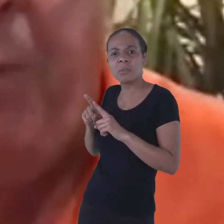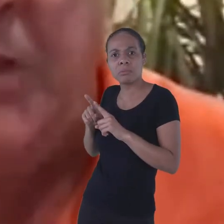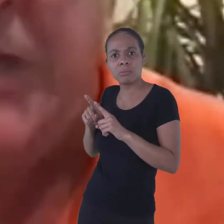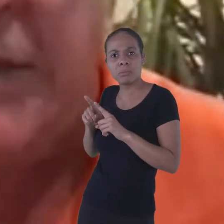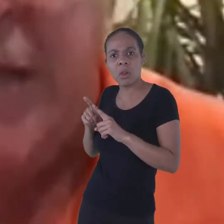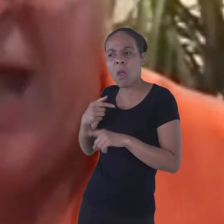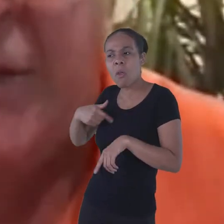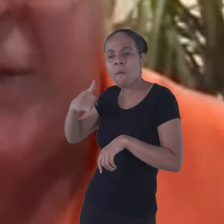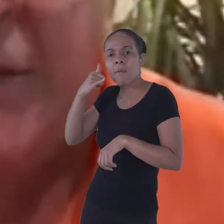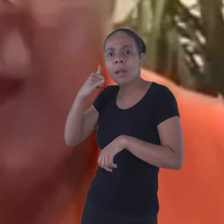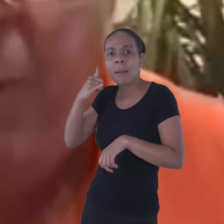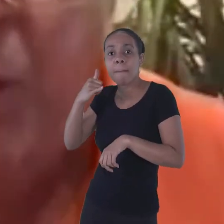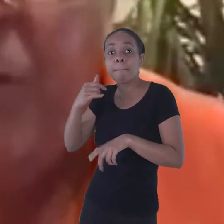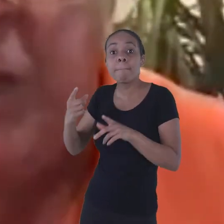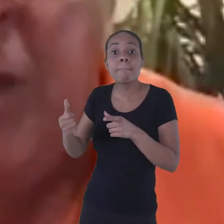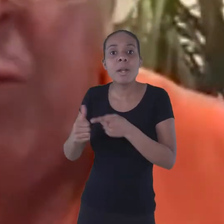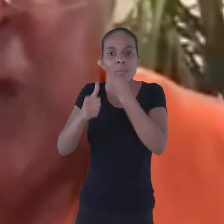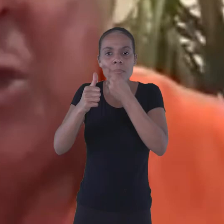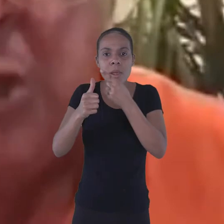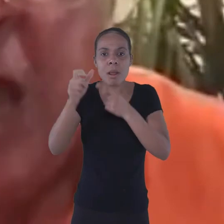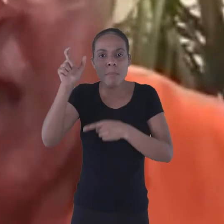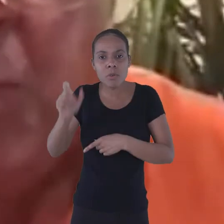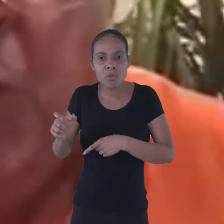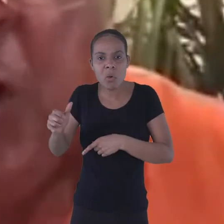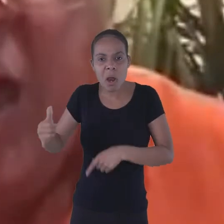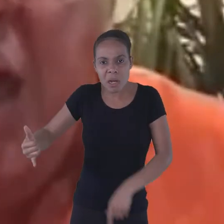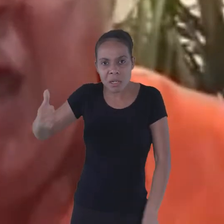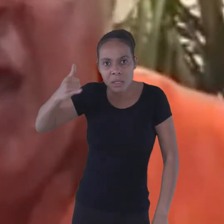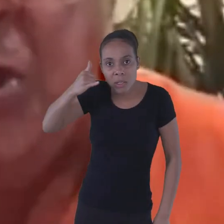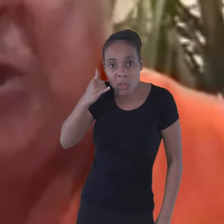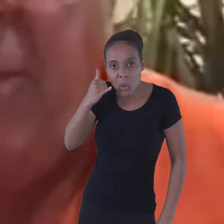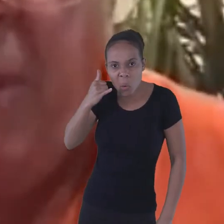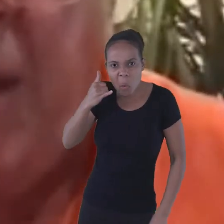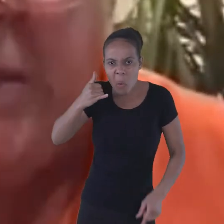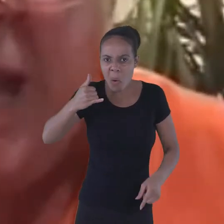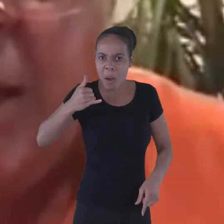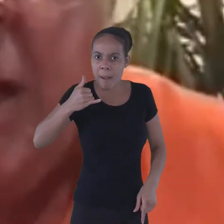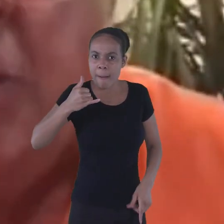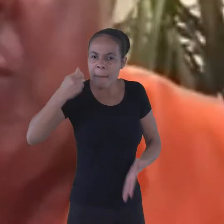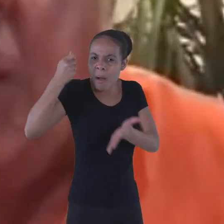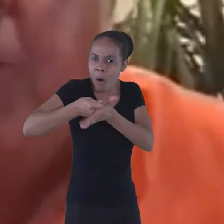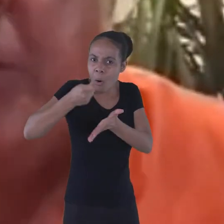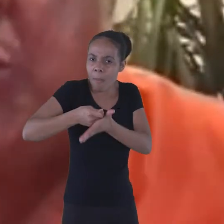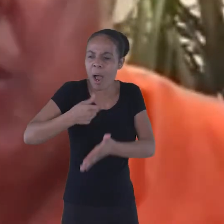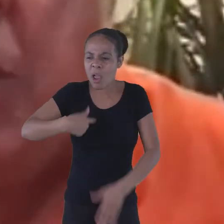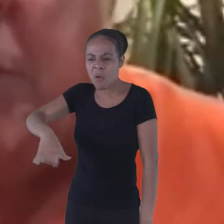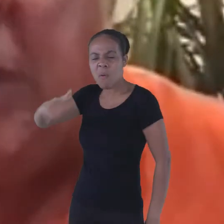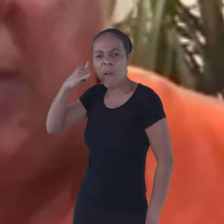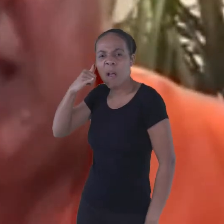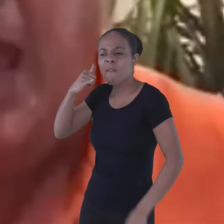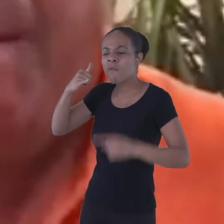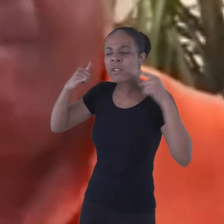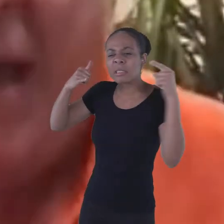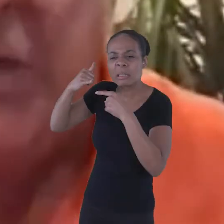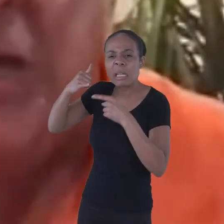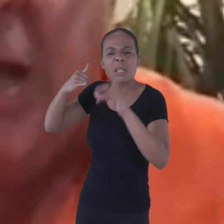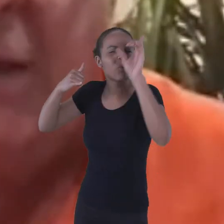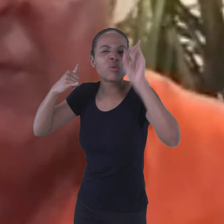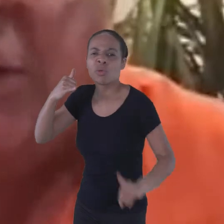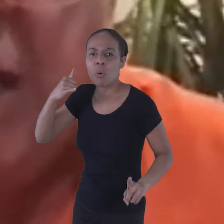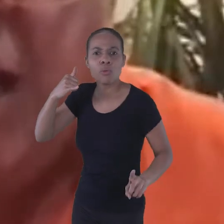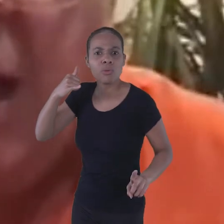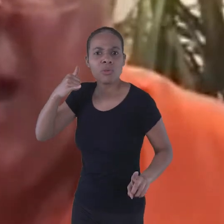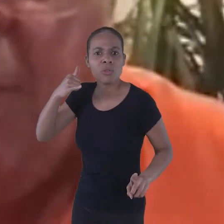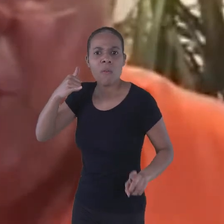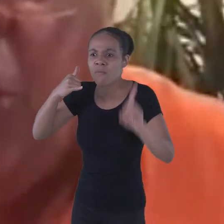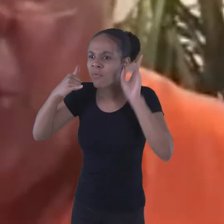vou lhe processar, seu filho da puta, você não tem direito, por lei, de estar massacrando uma pessoa como você está... Para de ligar,